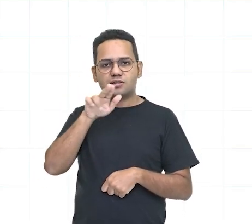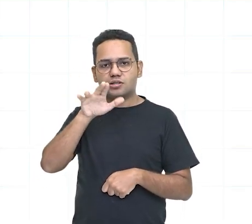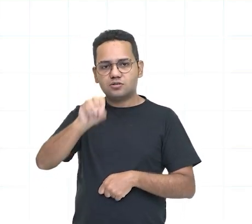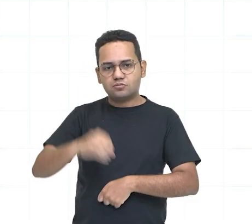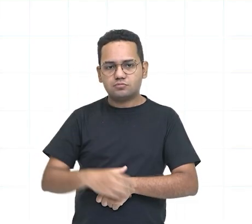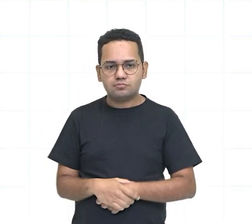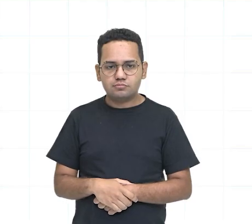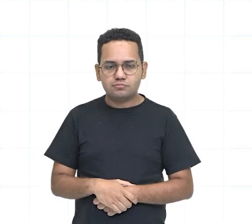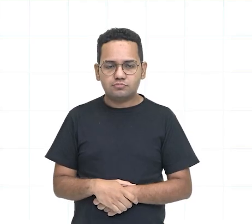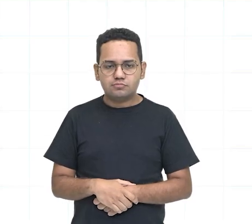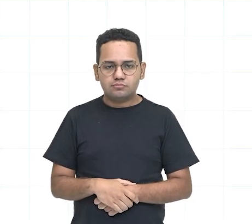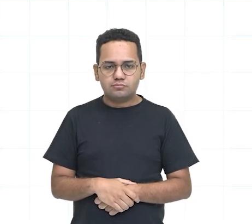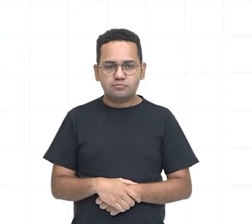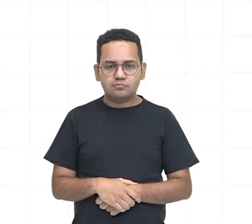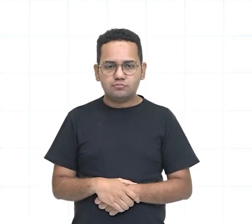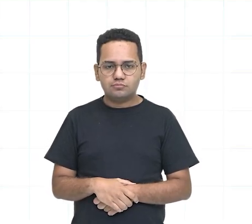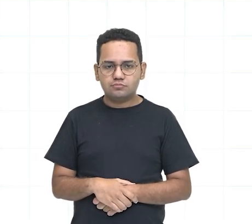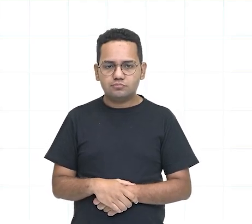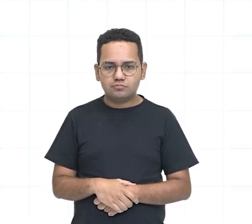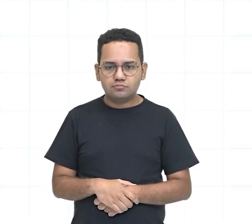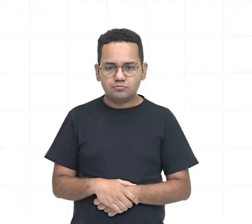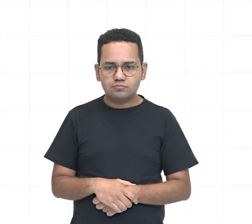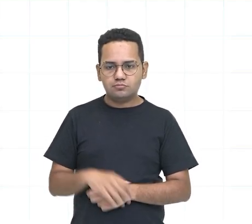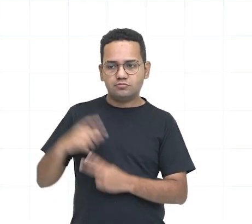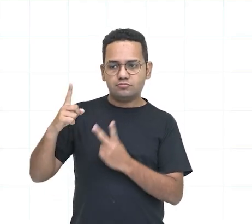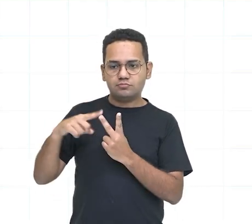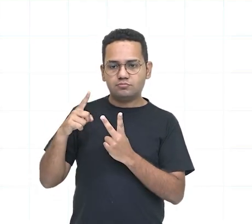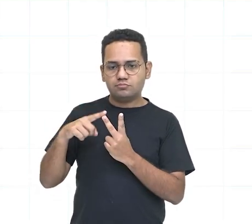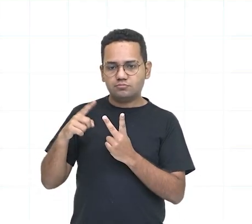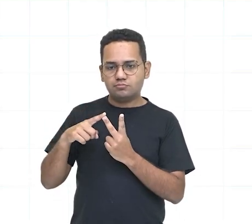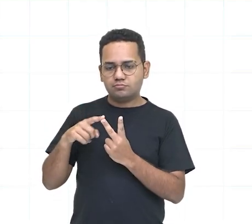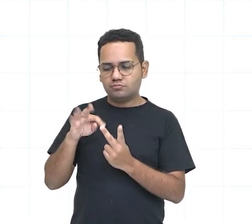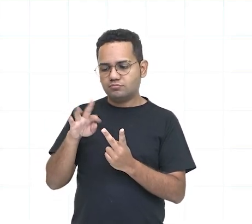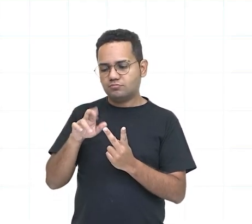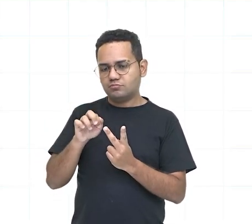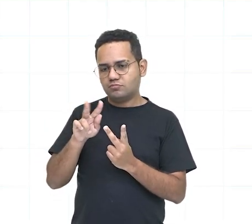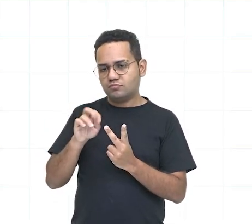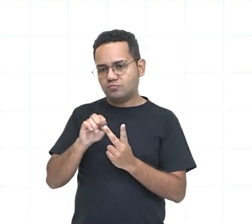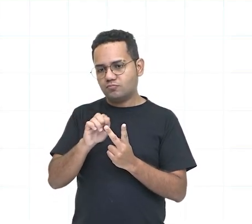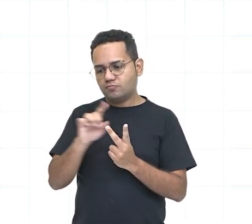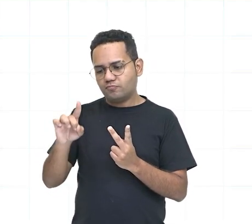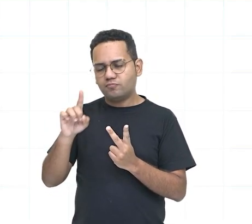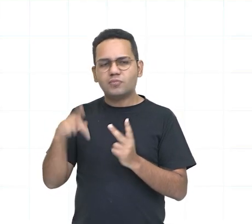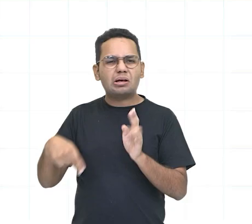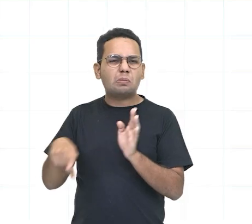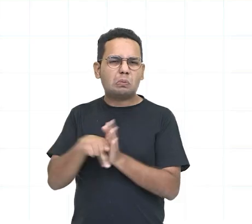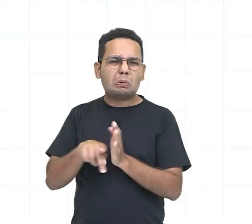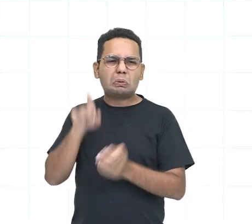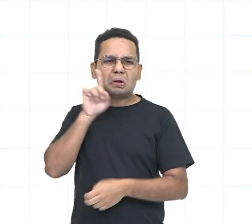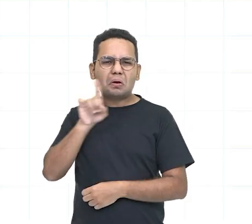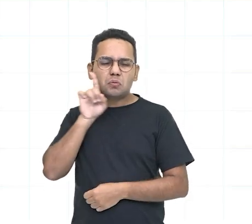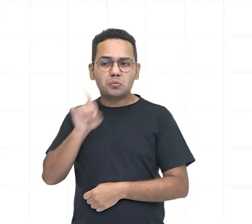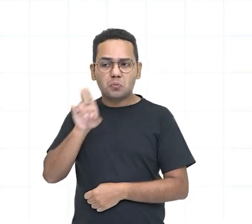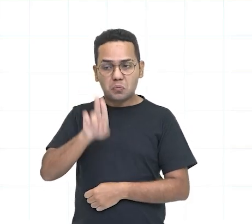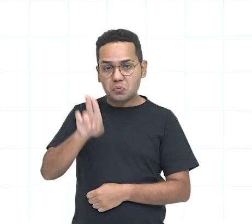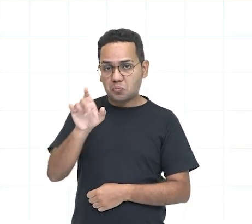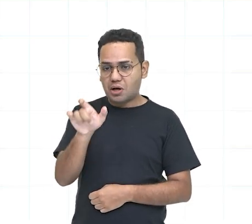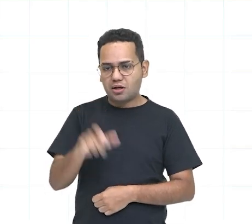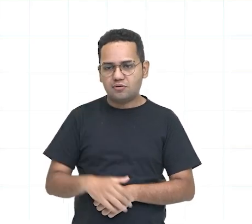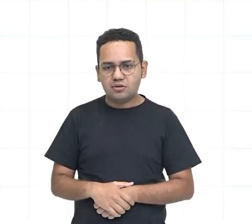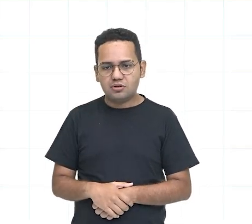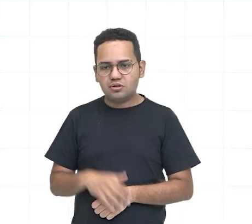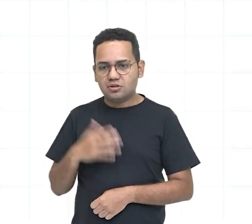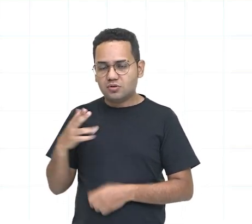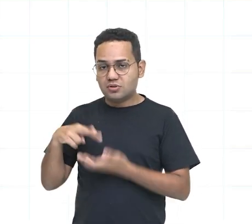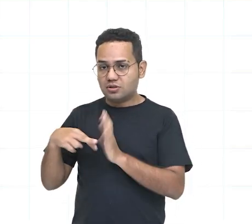né, a língua britânica, e o outro é mais comum nos Estados Unidos, tá? Em outras formas. Então, as duas formas estão corretas,